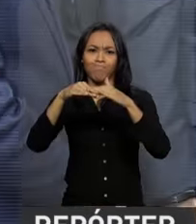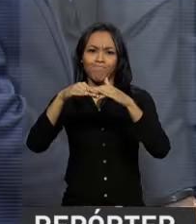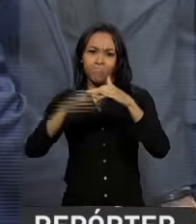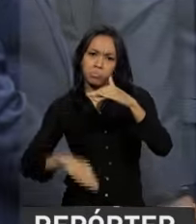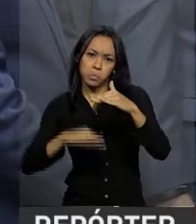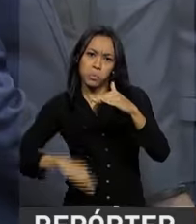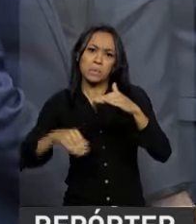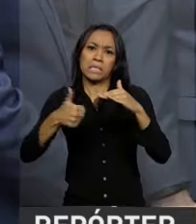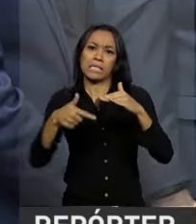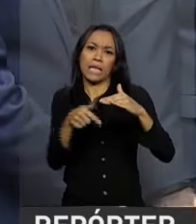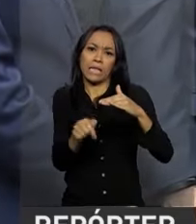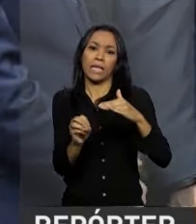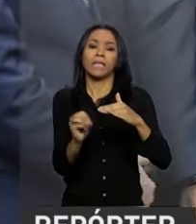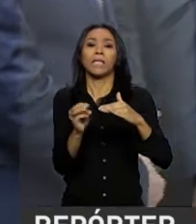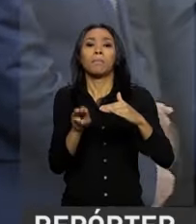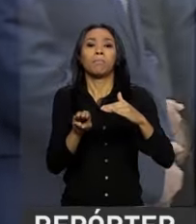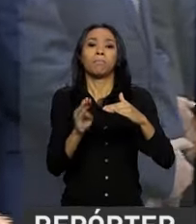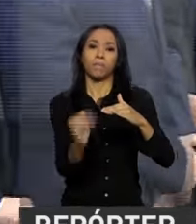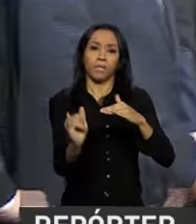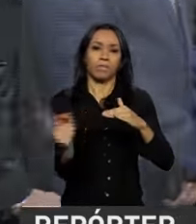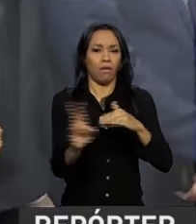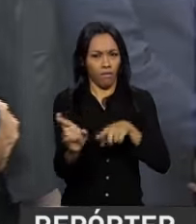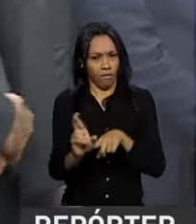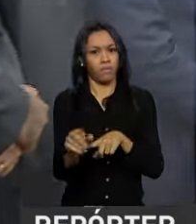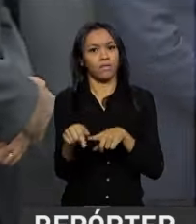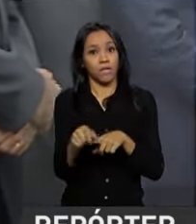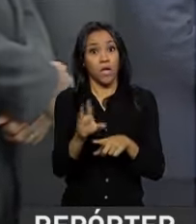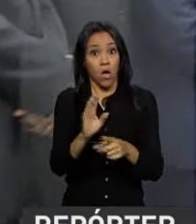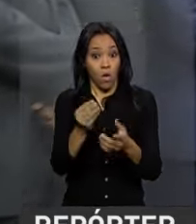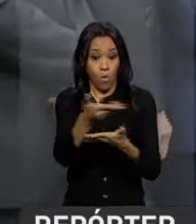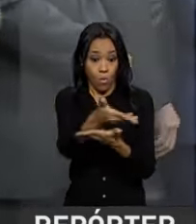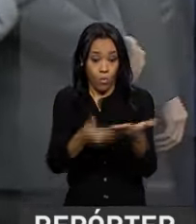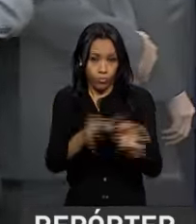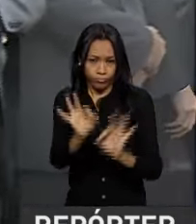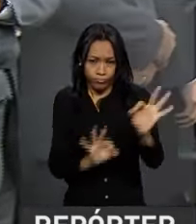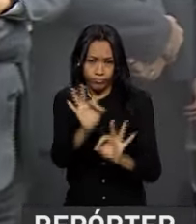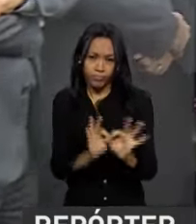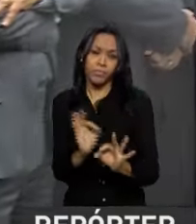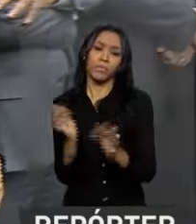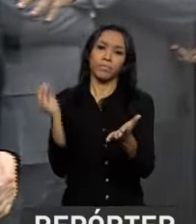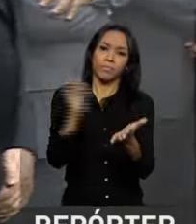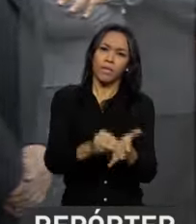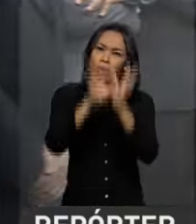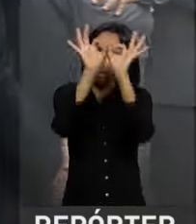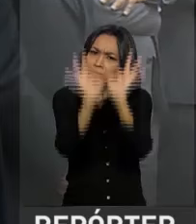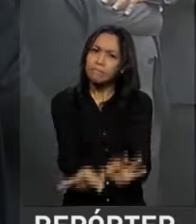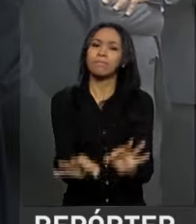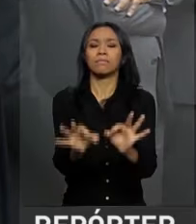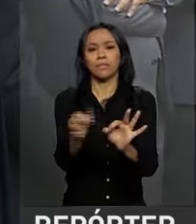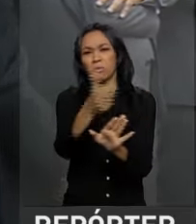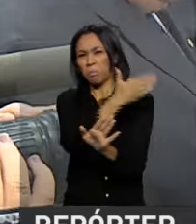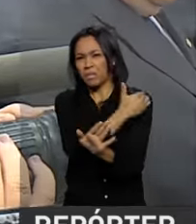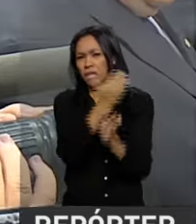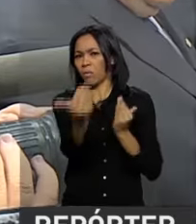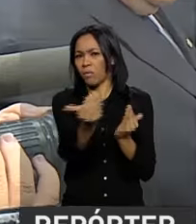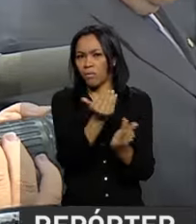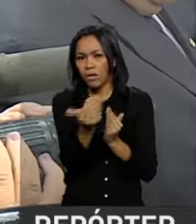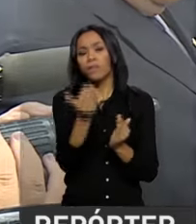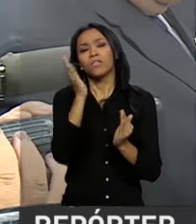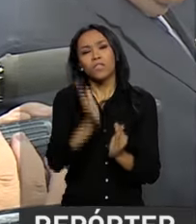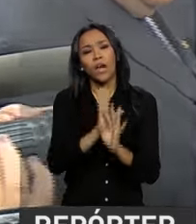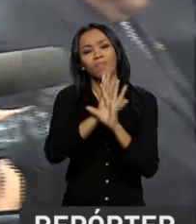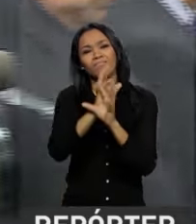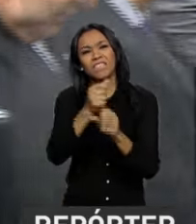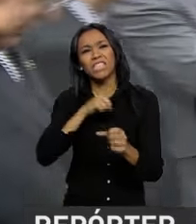reais. Segundo a equipe econômica, é uma meta mais realista do que a anterior, que também havia sido revisada e previa